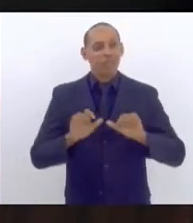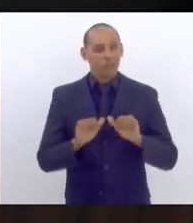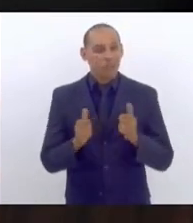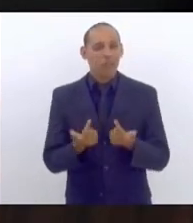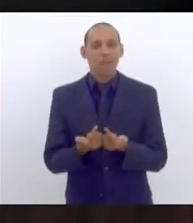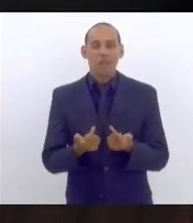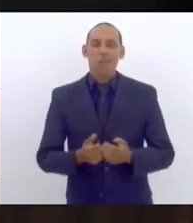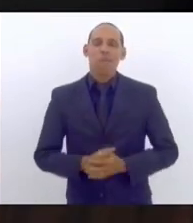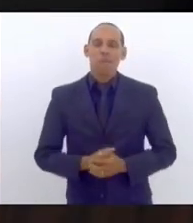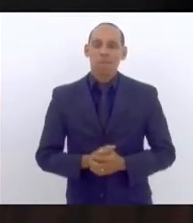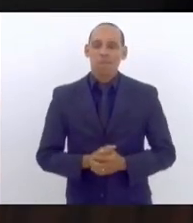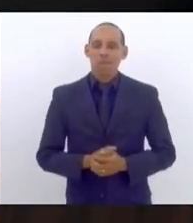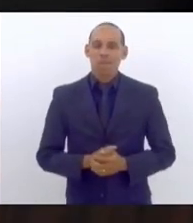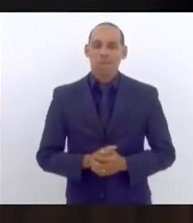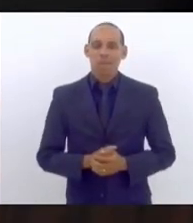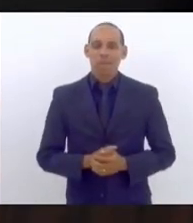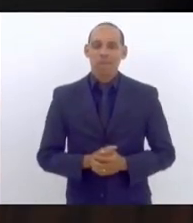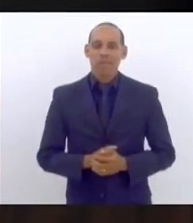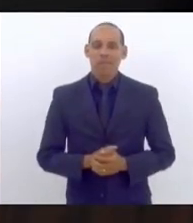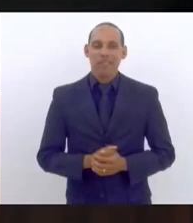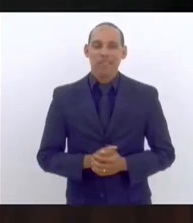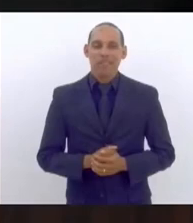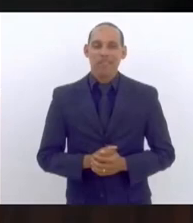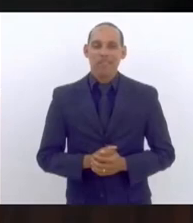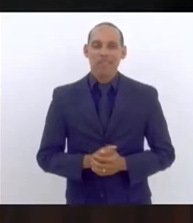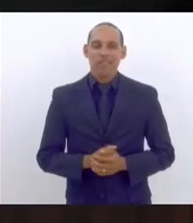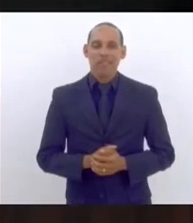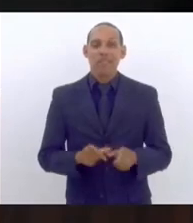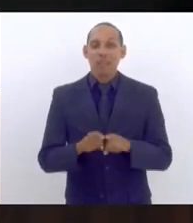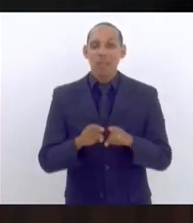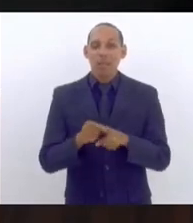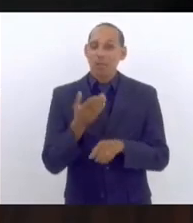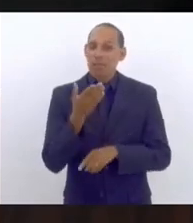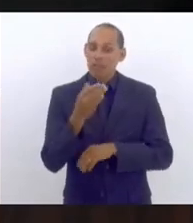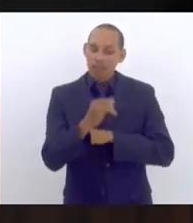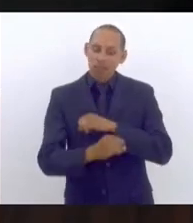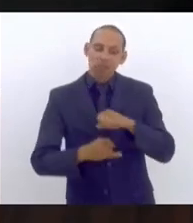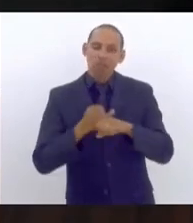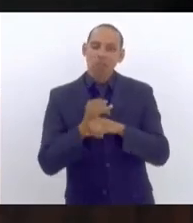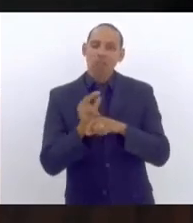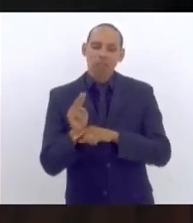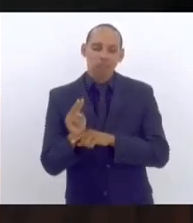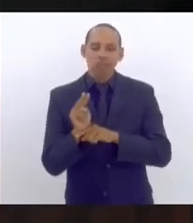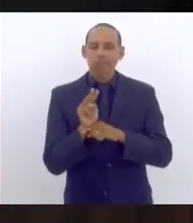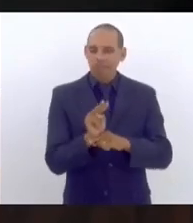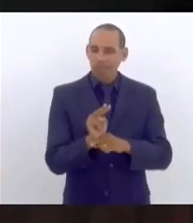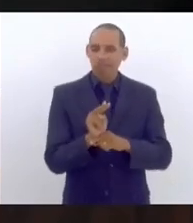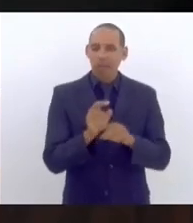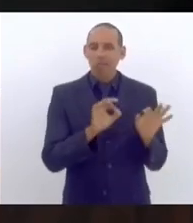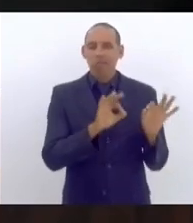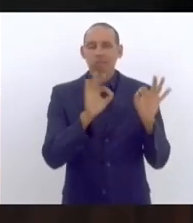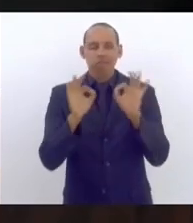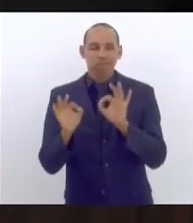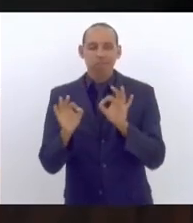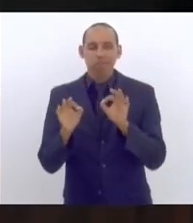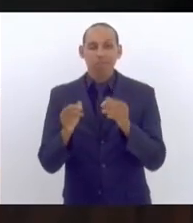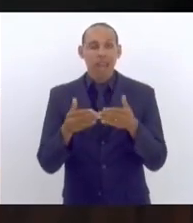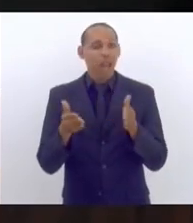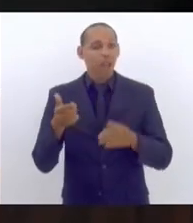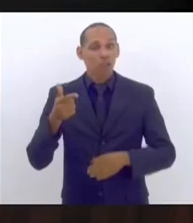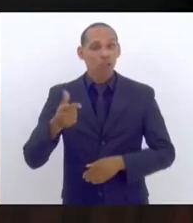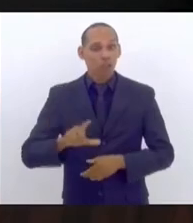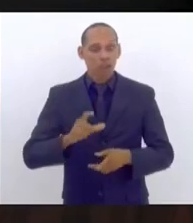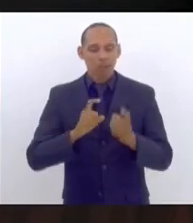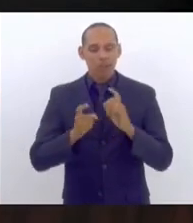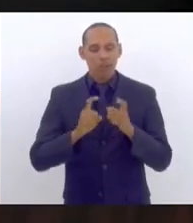Alerge, os nossos internautas que acompanham essa sessão online. Está reaberta